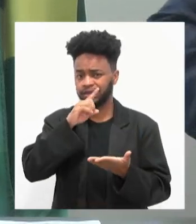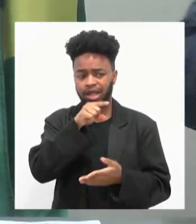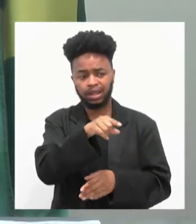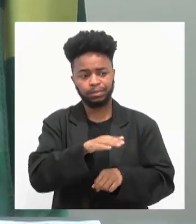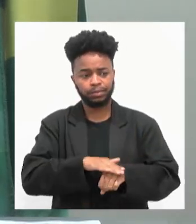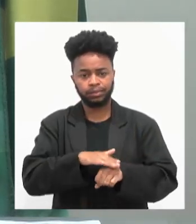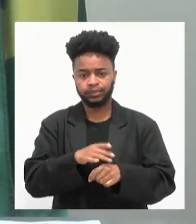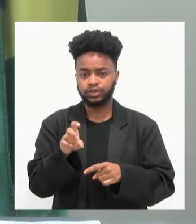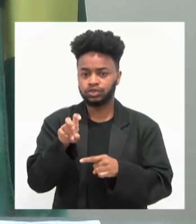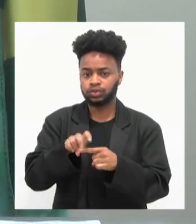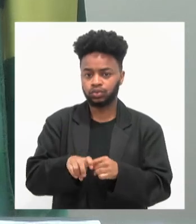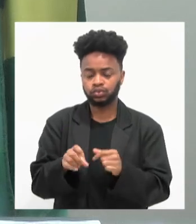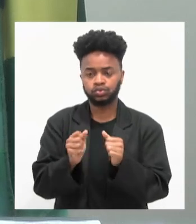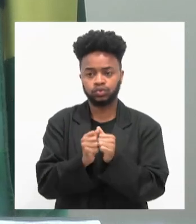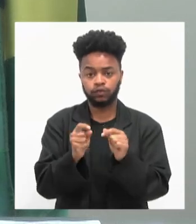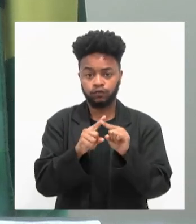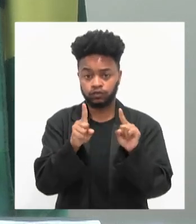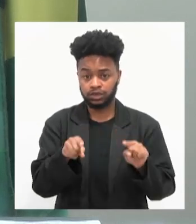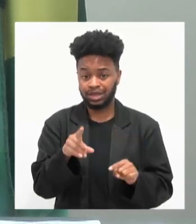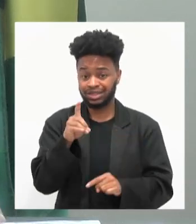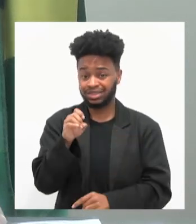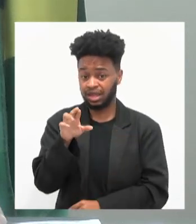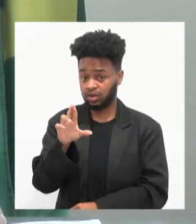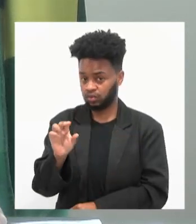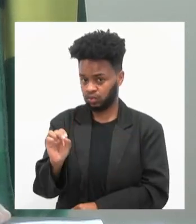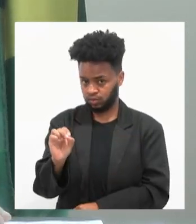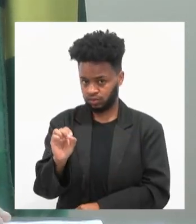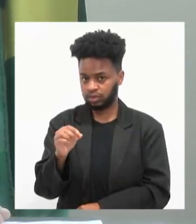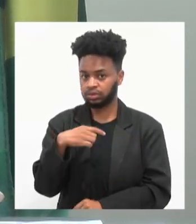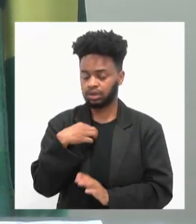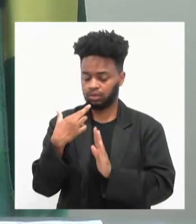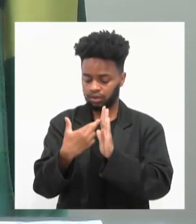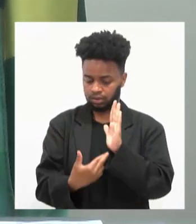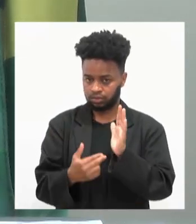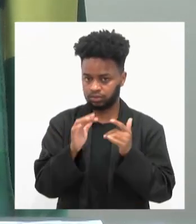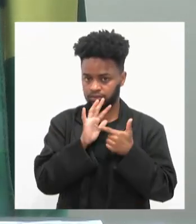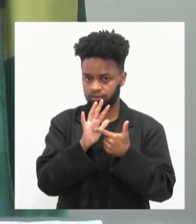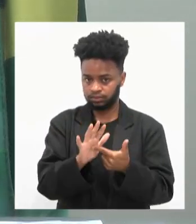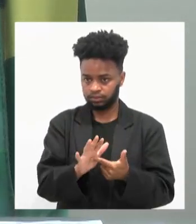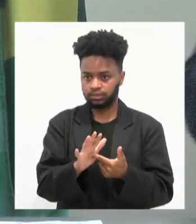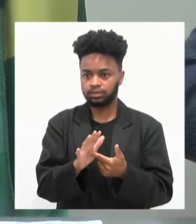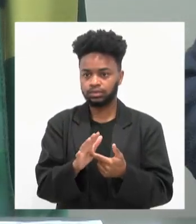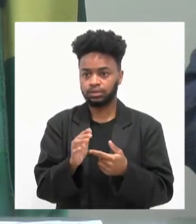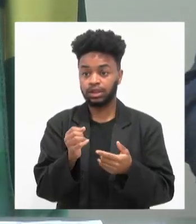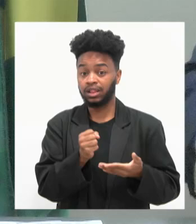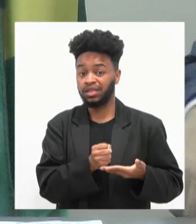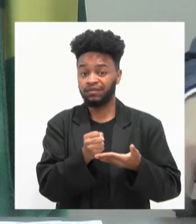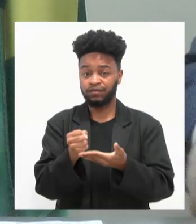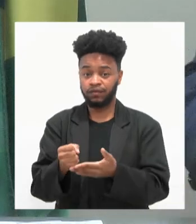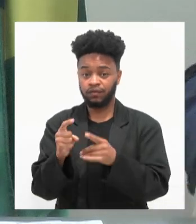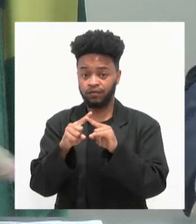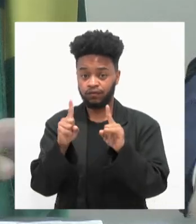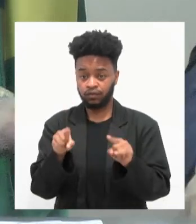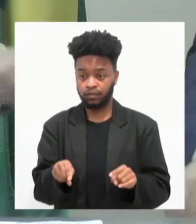sentou lá, junto com os funcionários do DETRO. O relatório está aqui. Teve que levar os funcionários do DETRO, porque os